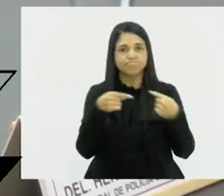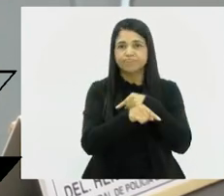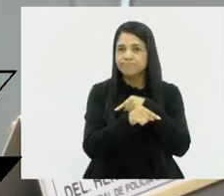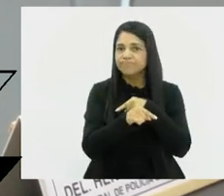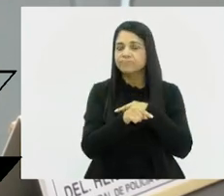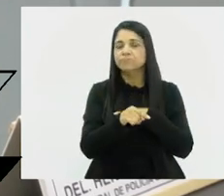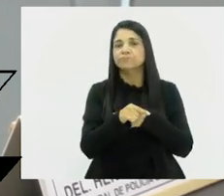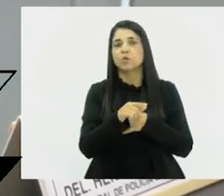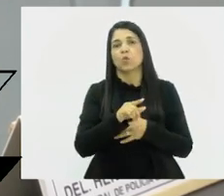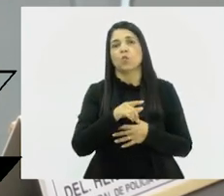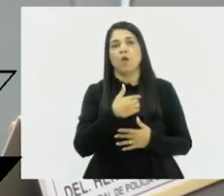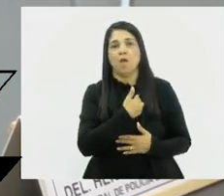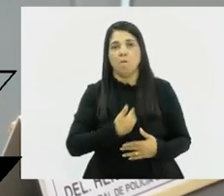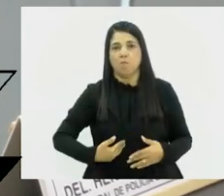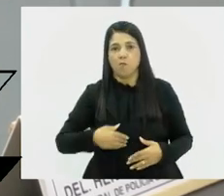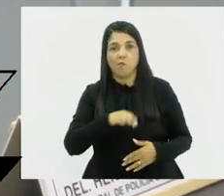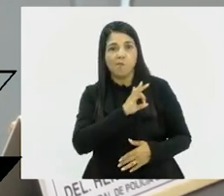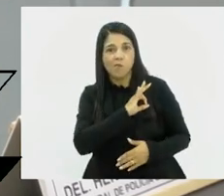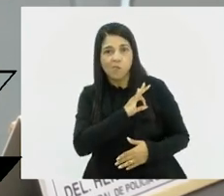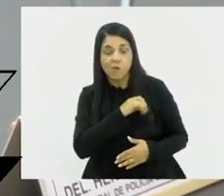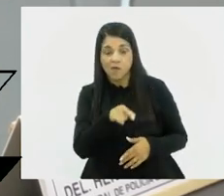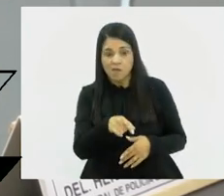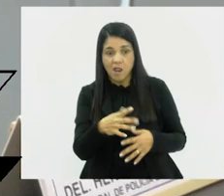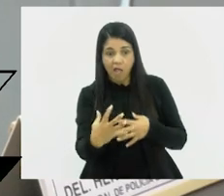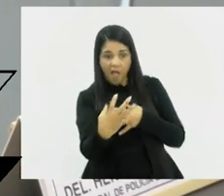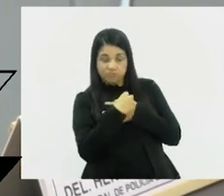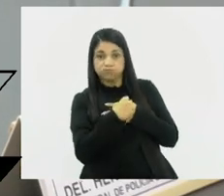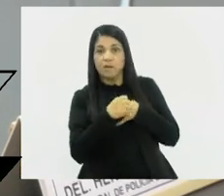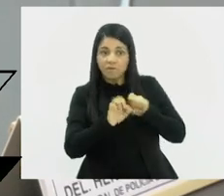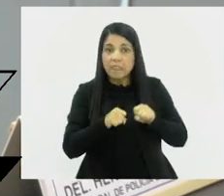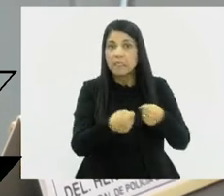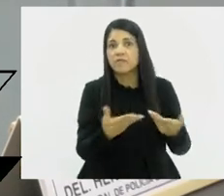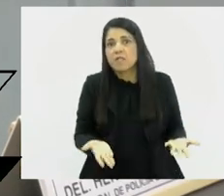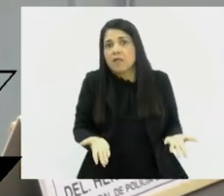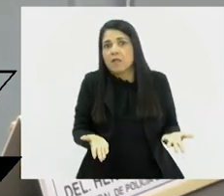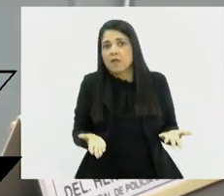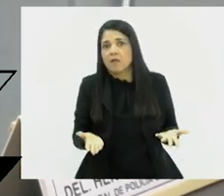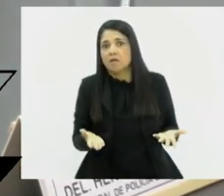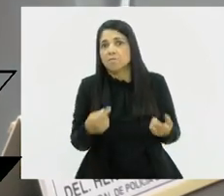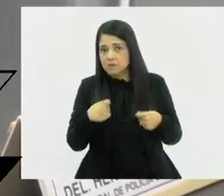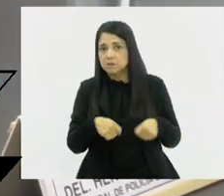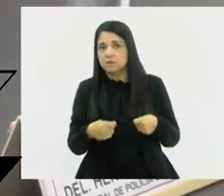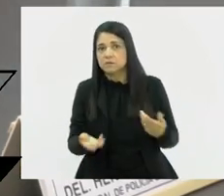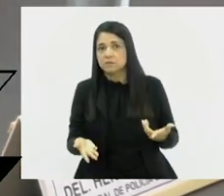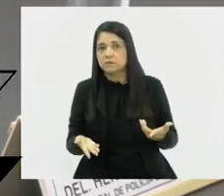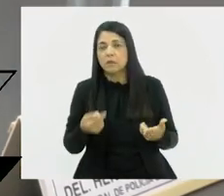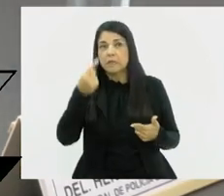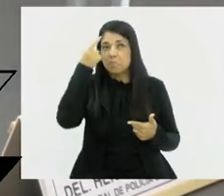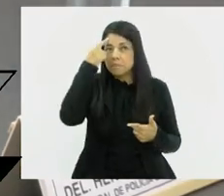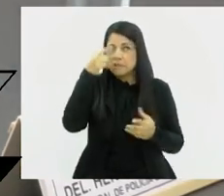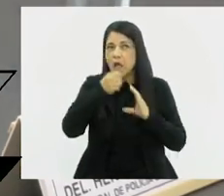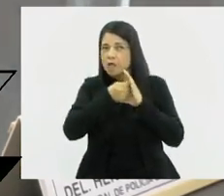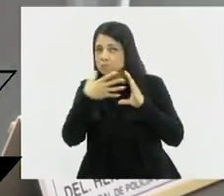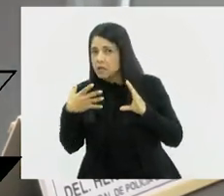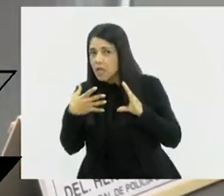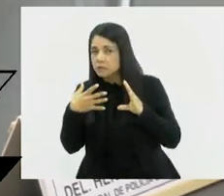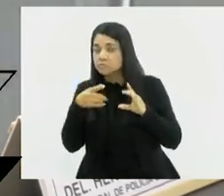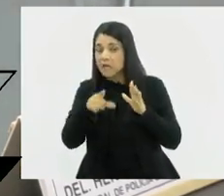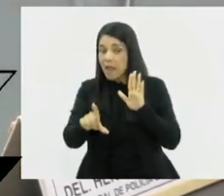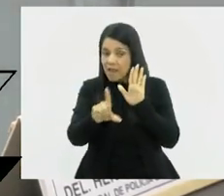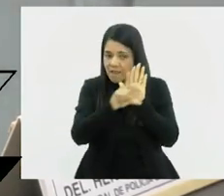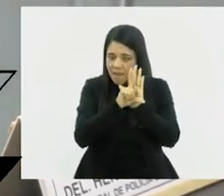que estiver armado ali, se ele for atacado pelo animal, ele vai ter que se defender, naturalmente. Então, nós temos que pensar nesses aspectos para que a lei